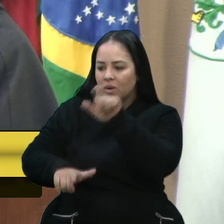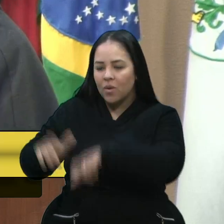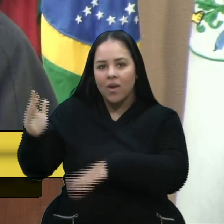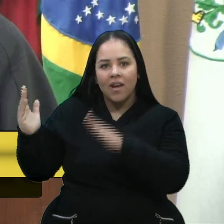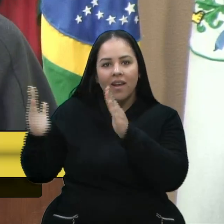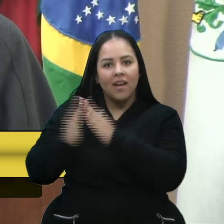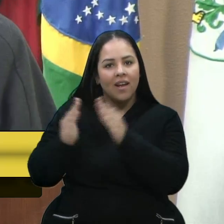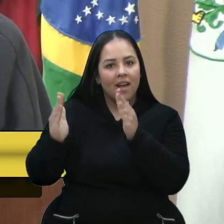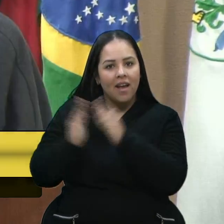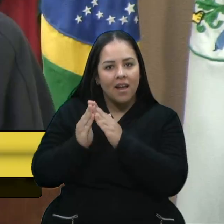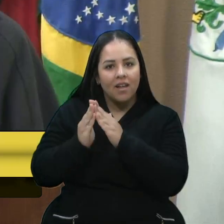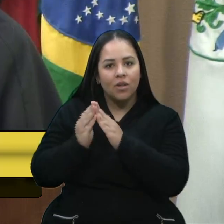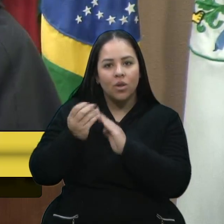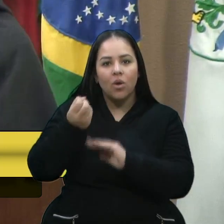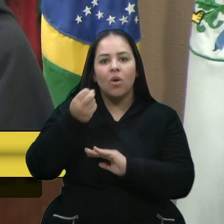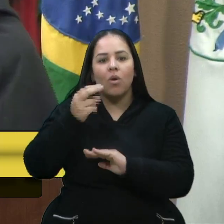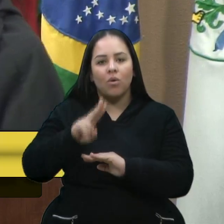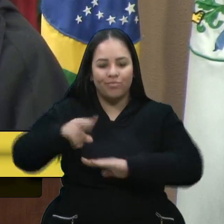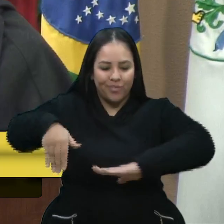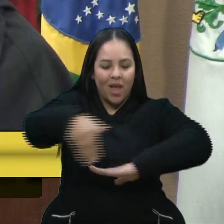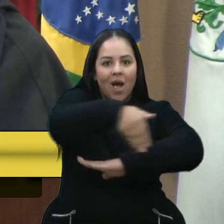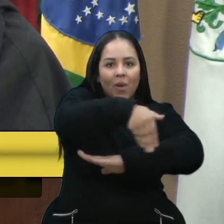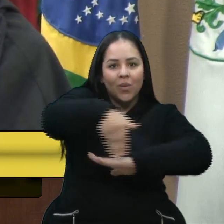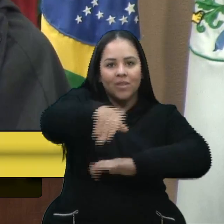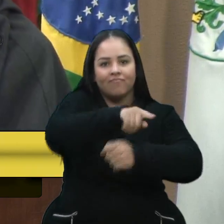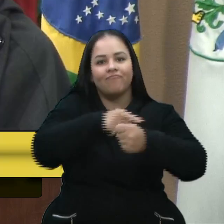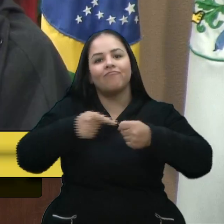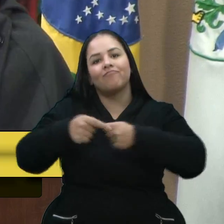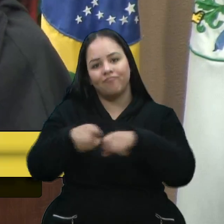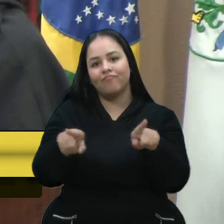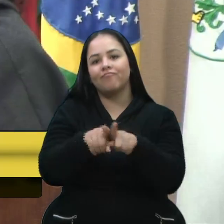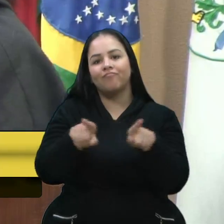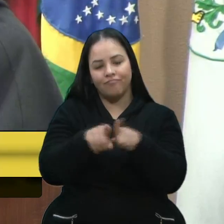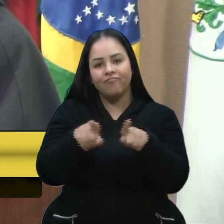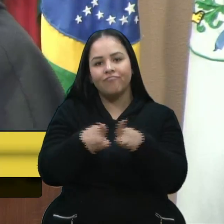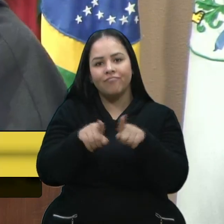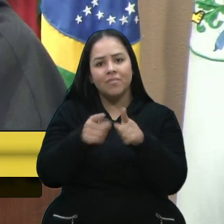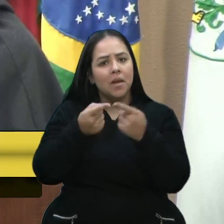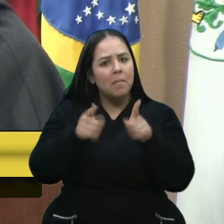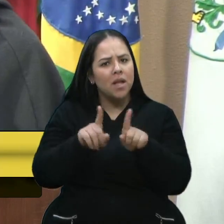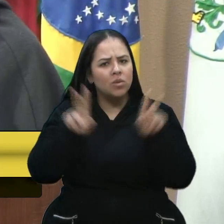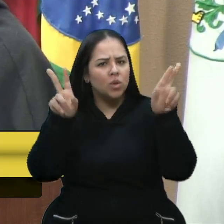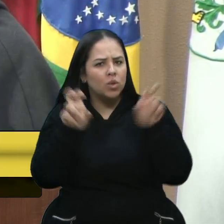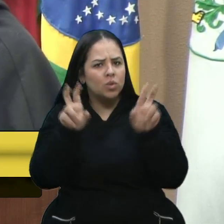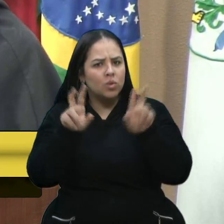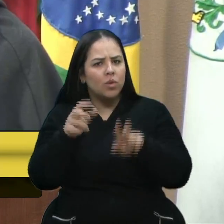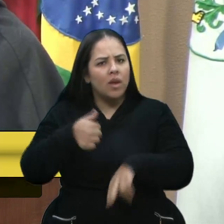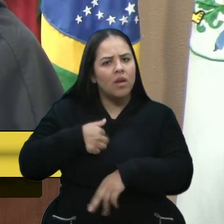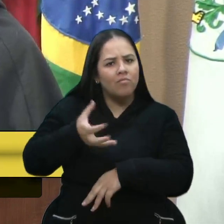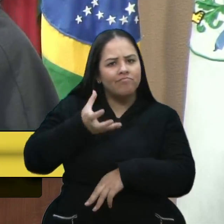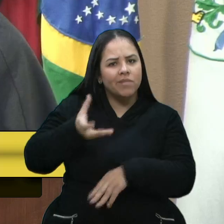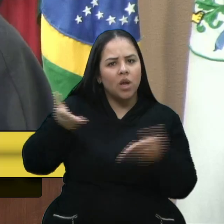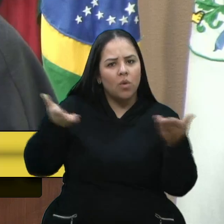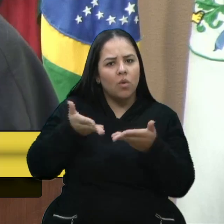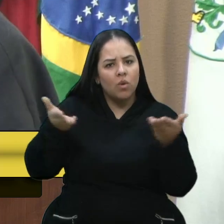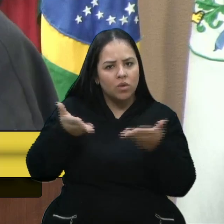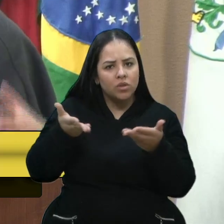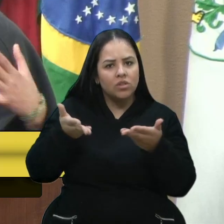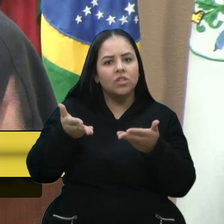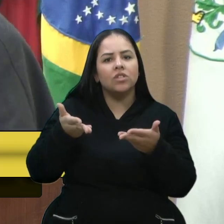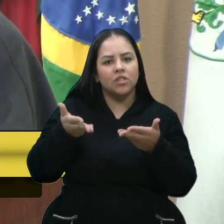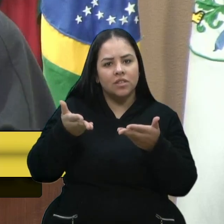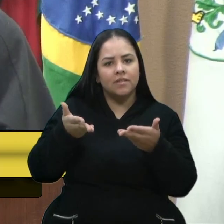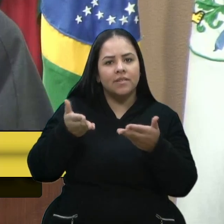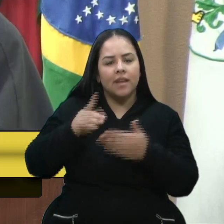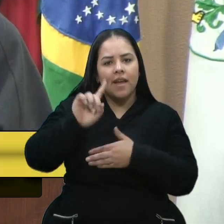que até mesmo estão ocupando as ruas da nossa cidade, né? Mas o assunto que eu quero trazer hoje para esta tribuna é